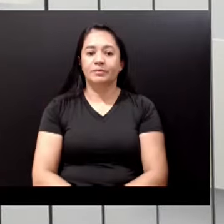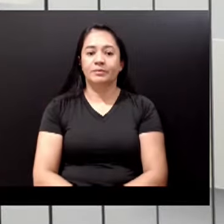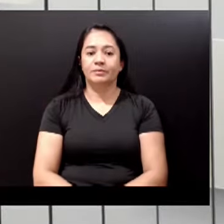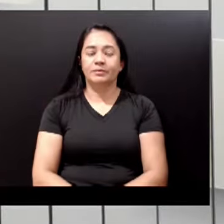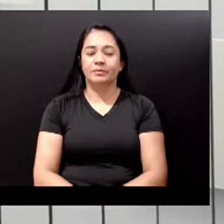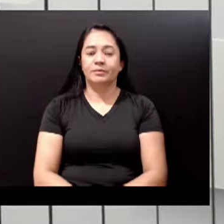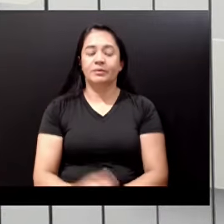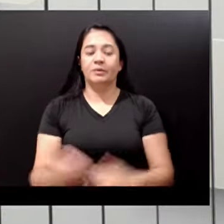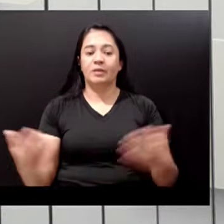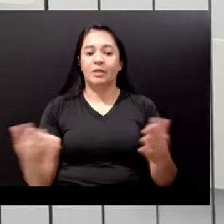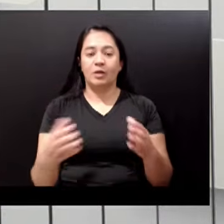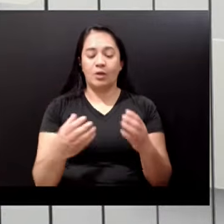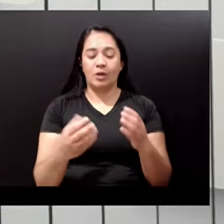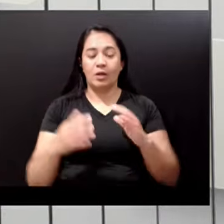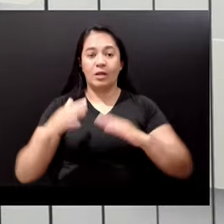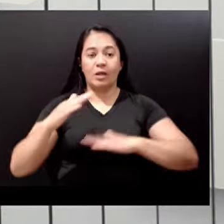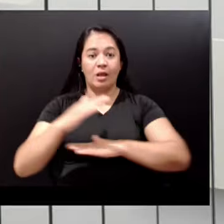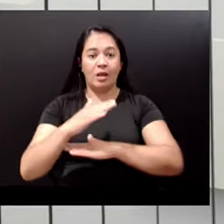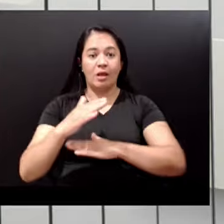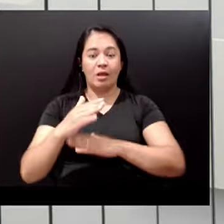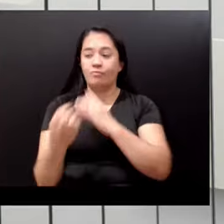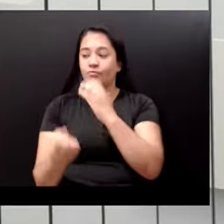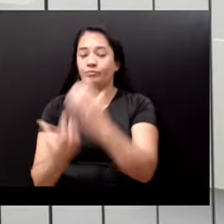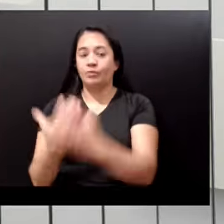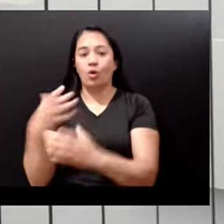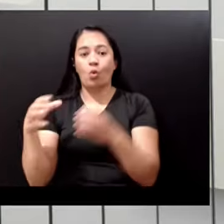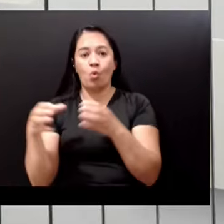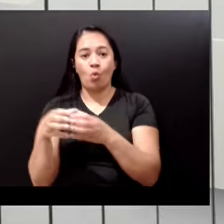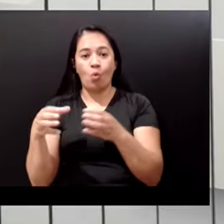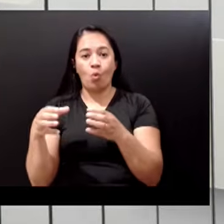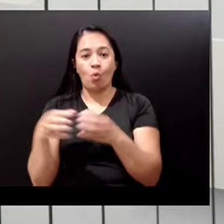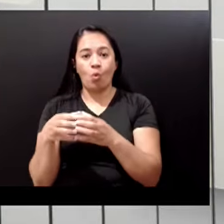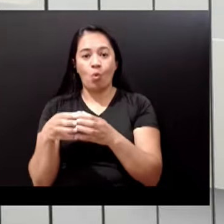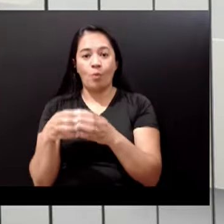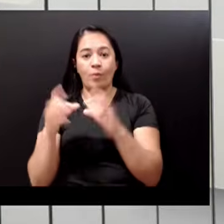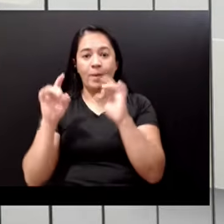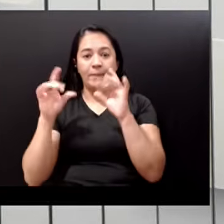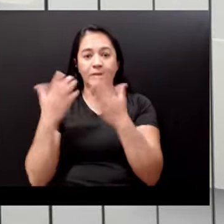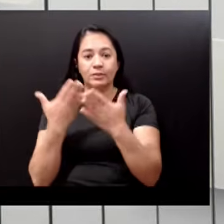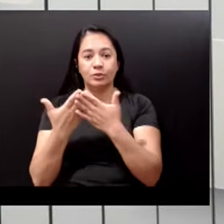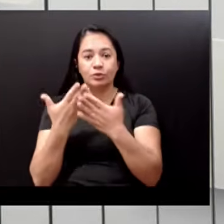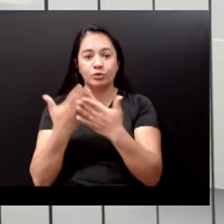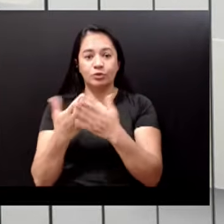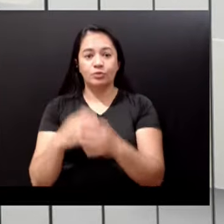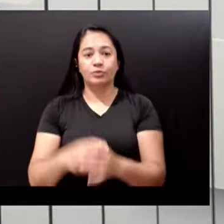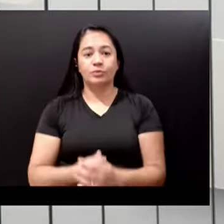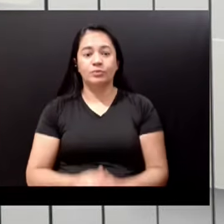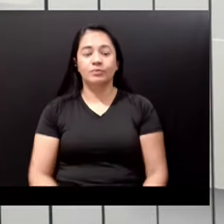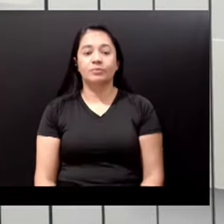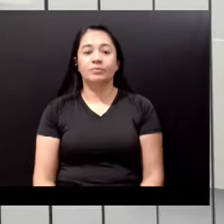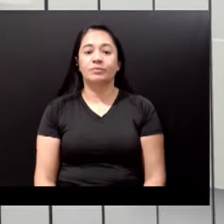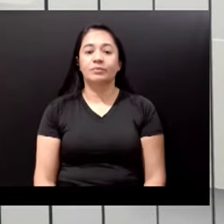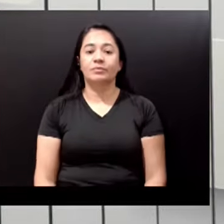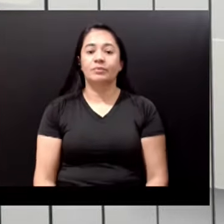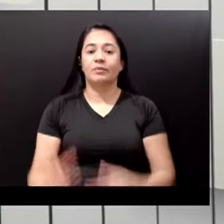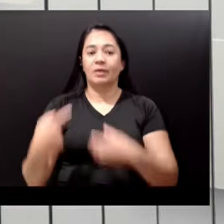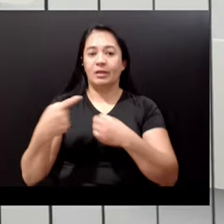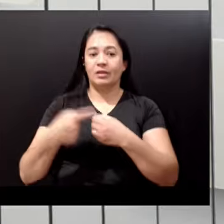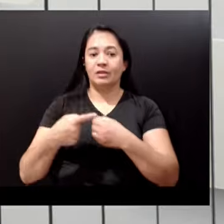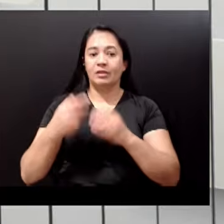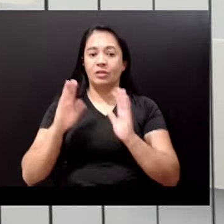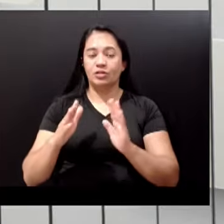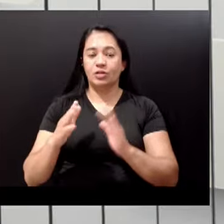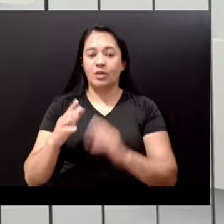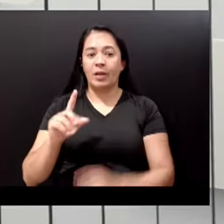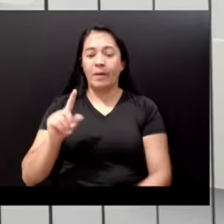especial de estudos para debater a gestão dos resíduos sólidos aqui no município. A cidade gera mais de 1.000